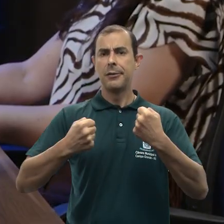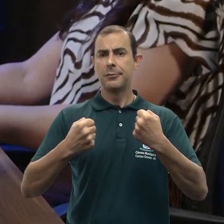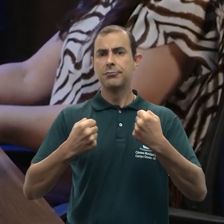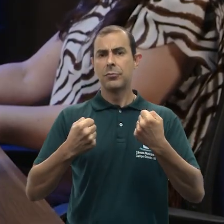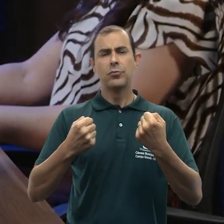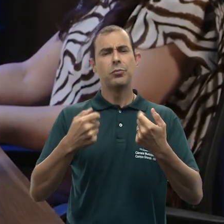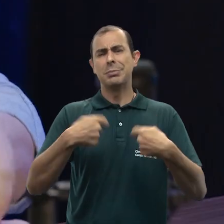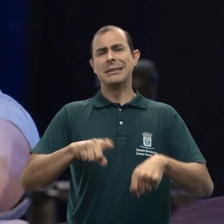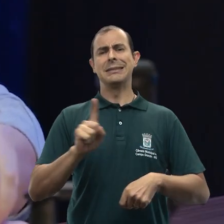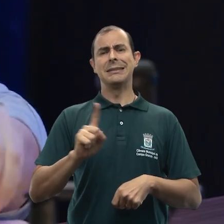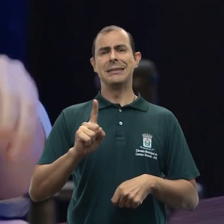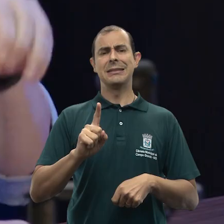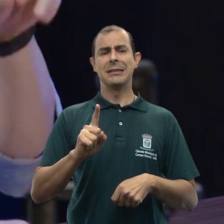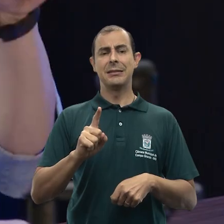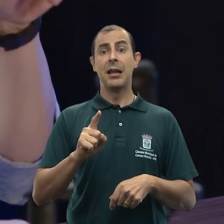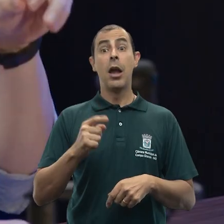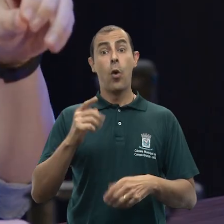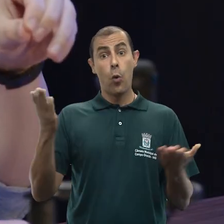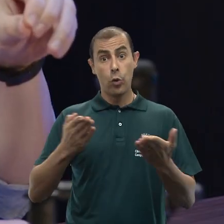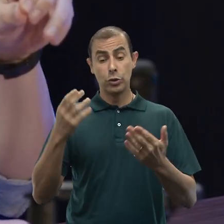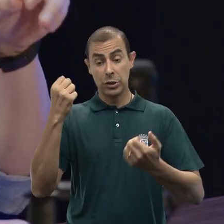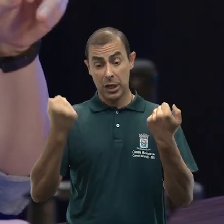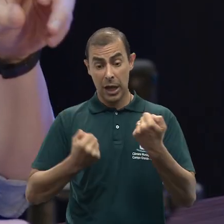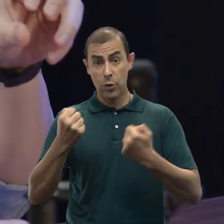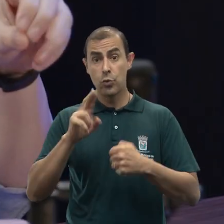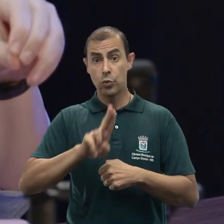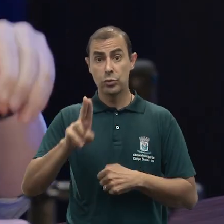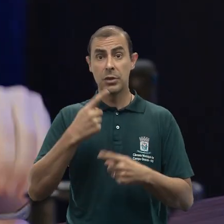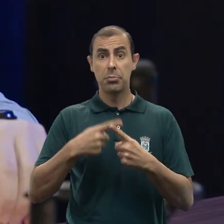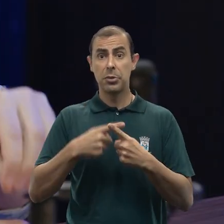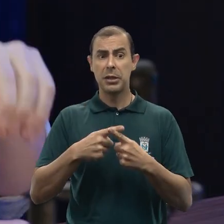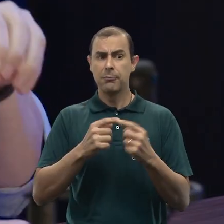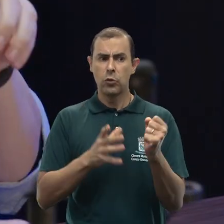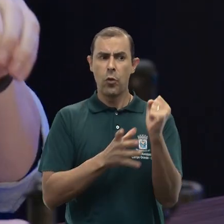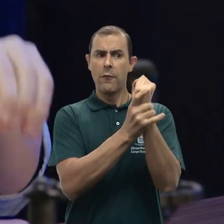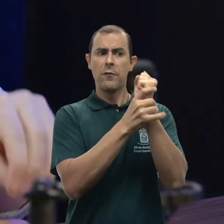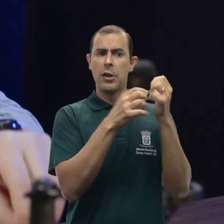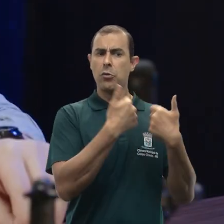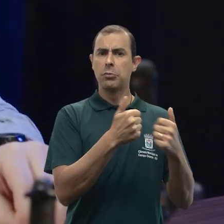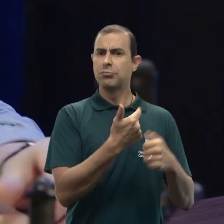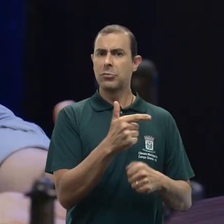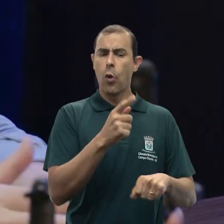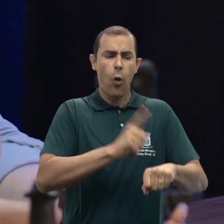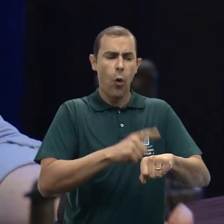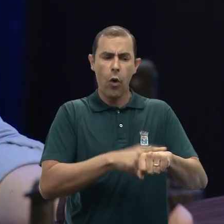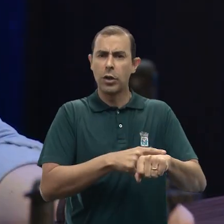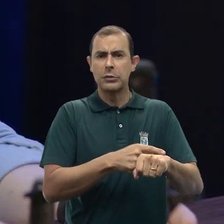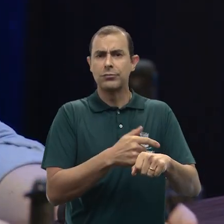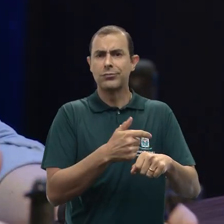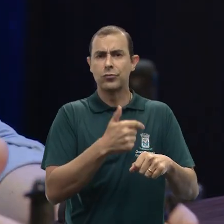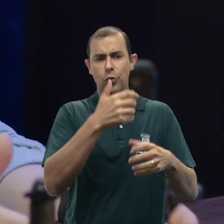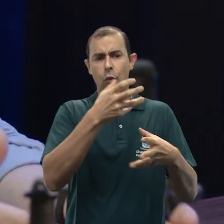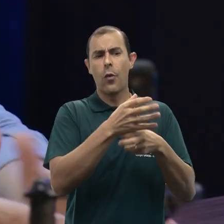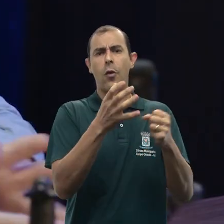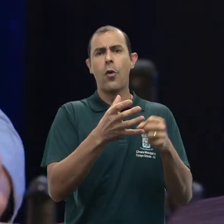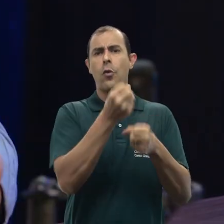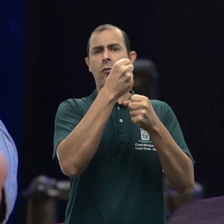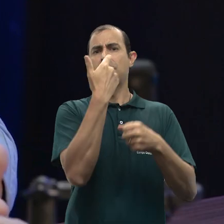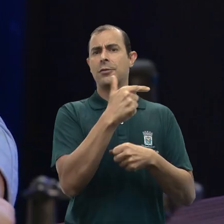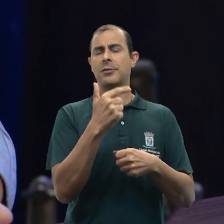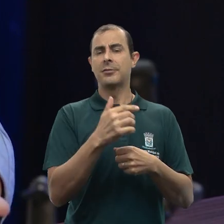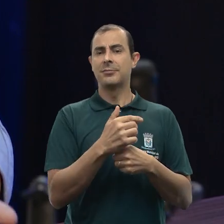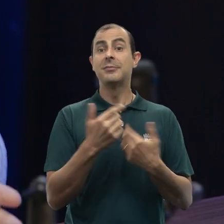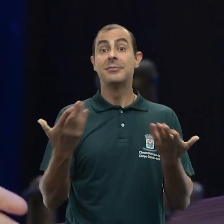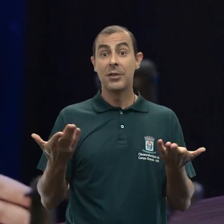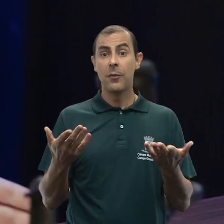porque não tem um transporte confiável, não tem qualidade, não tem pontualidade. Então a gente parte desse